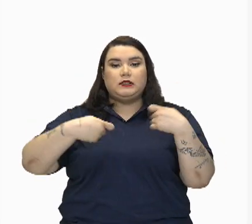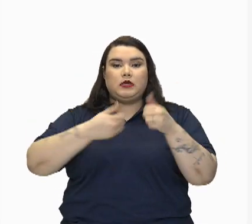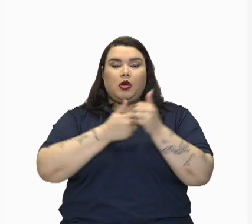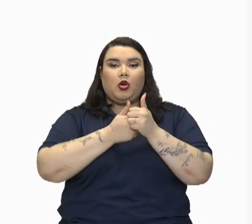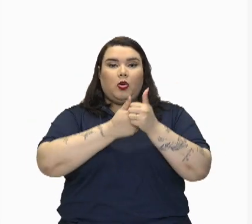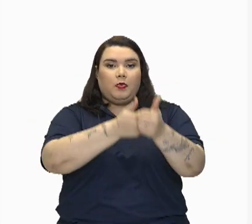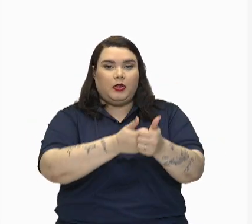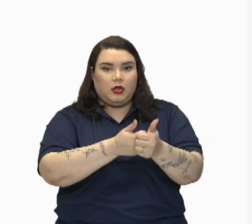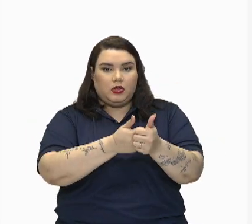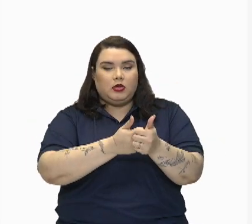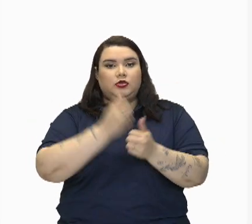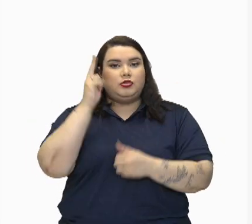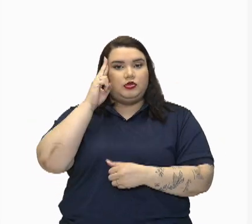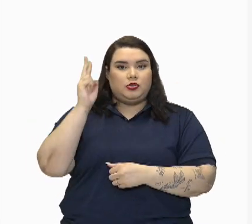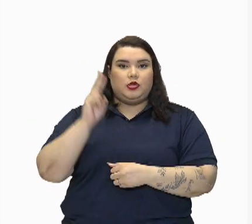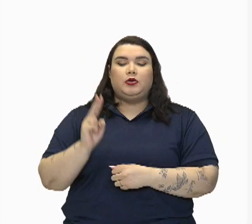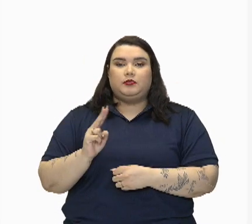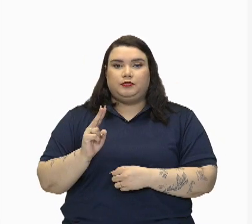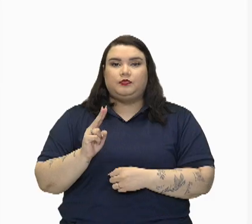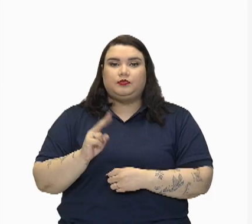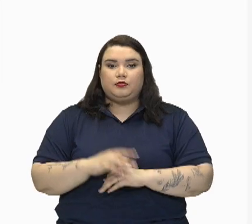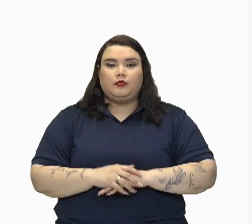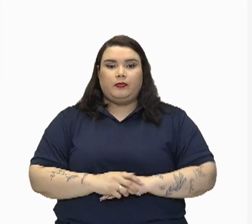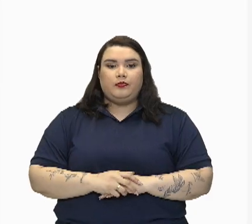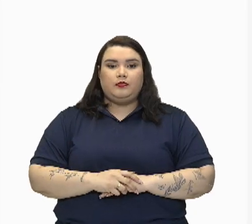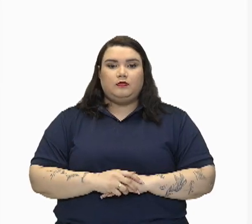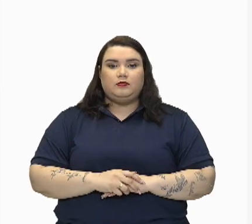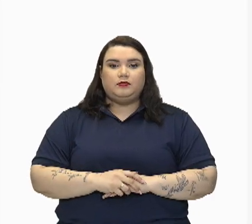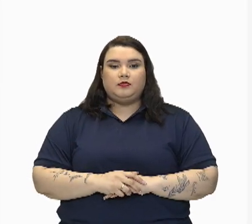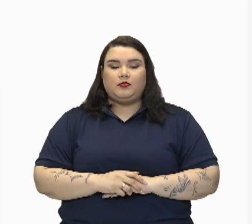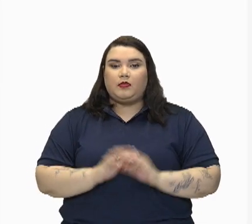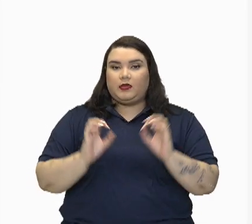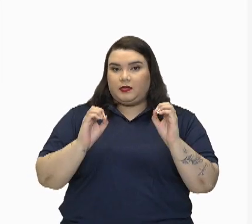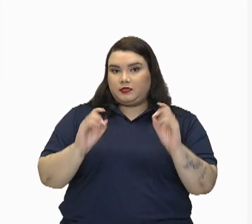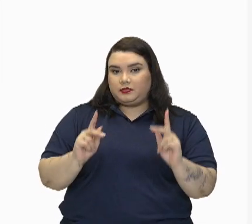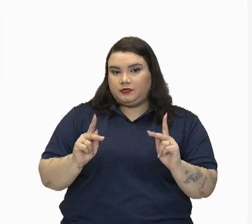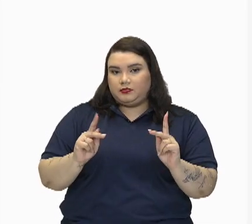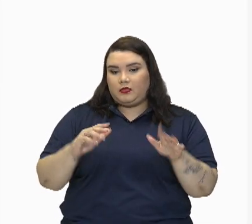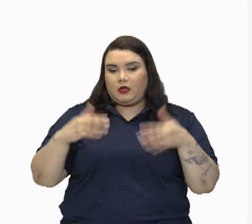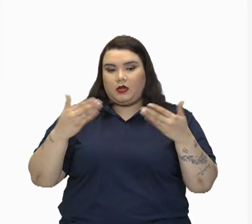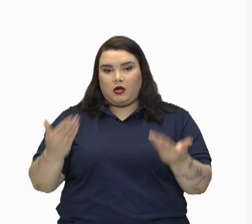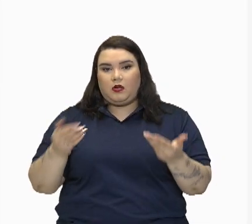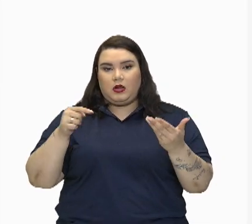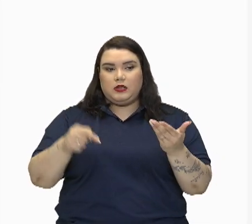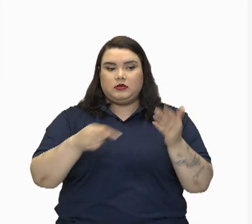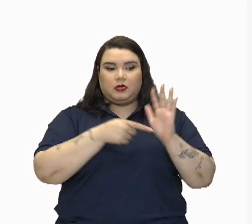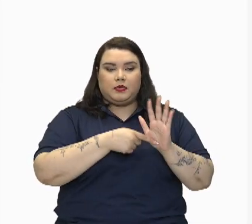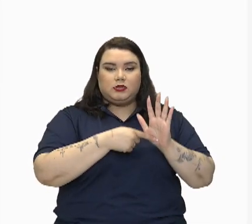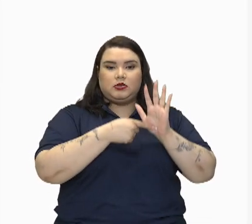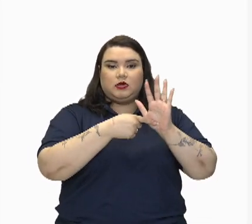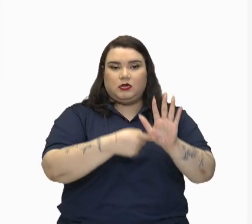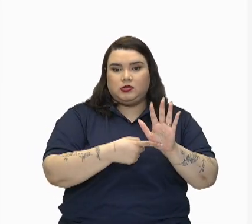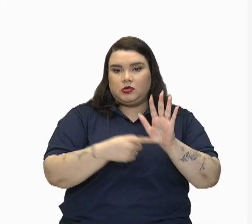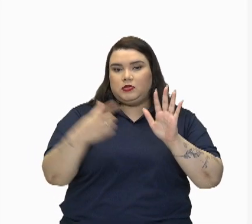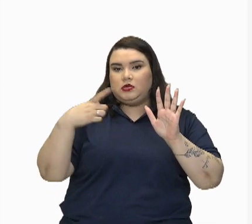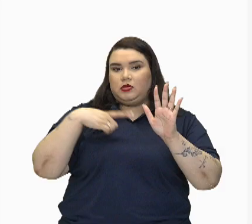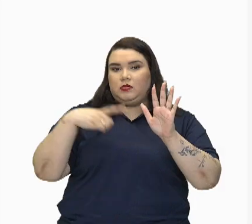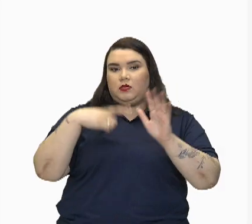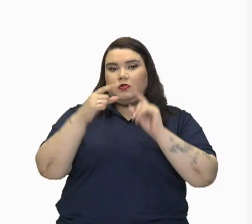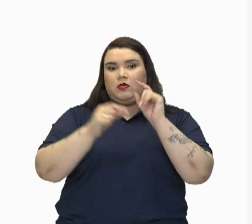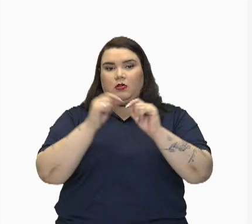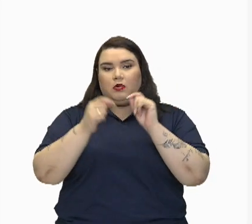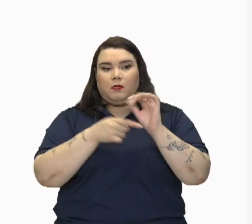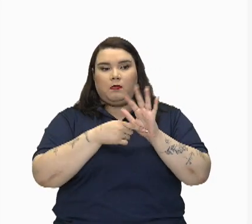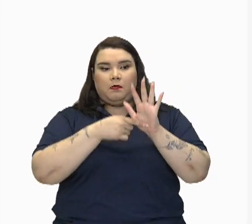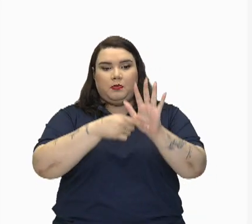necessárias para o acompanhamento da história, certo? Então, nessa apresentação, ela vai apresentar